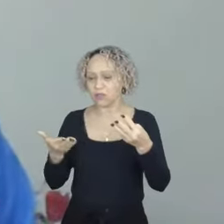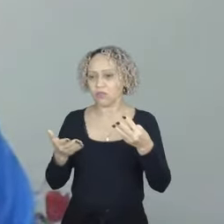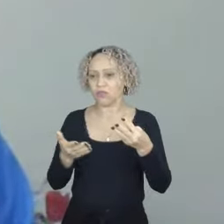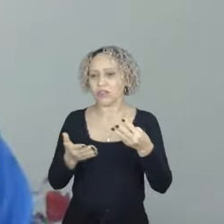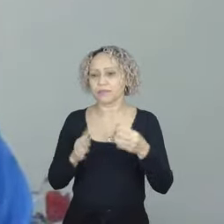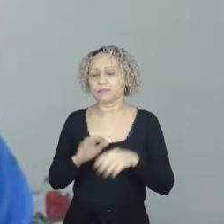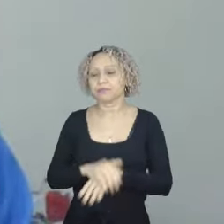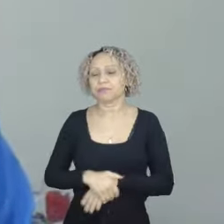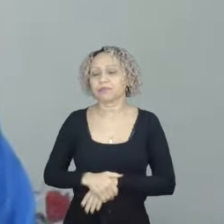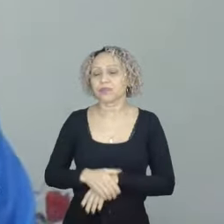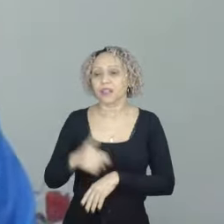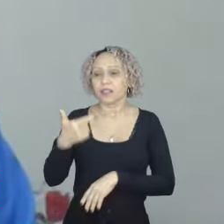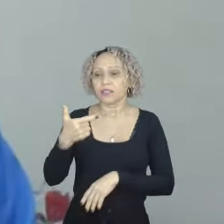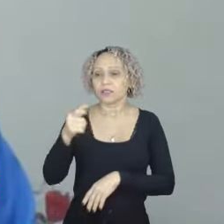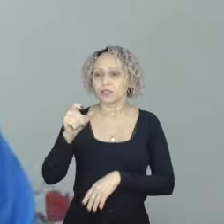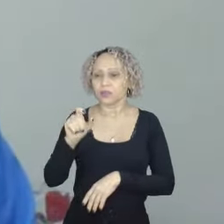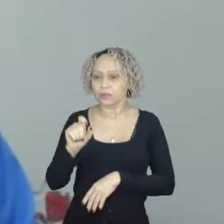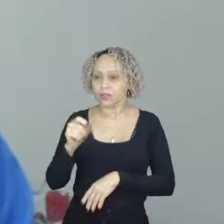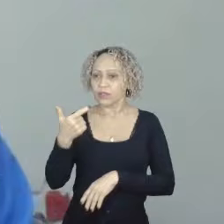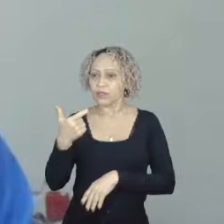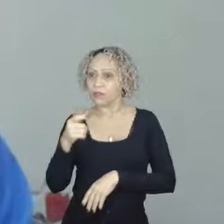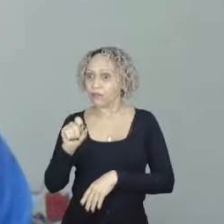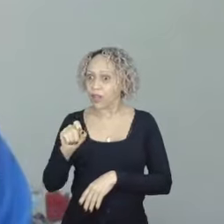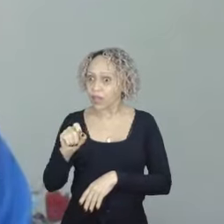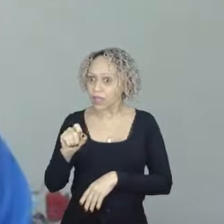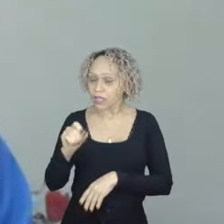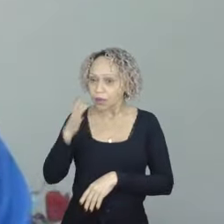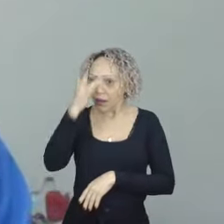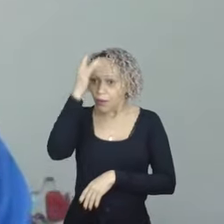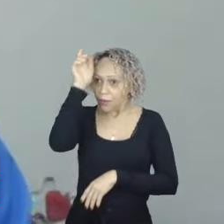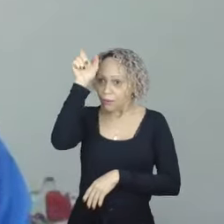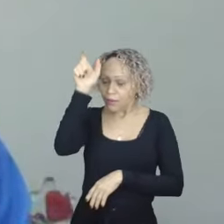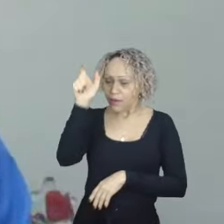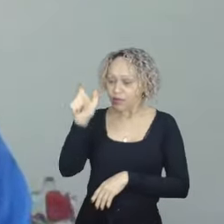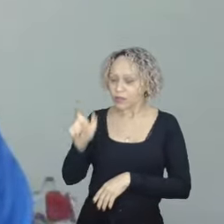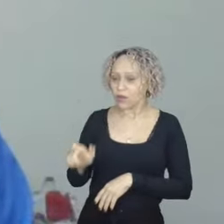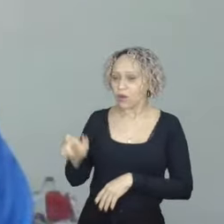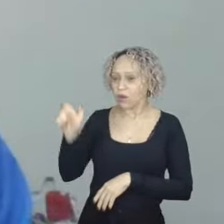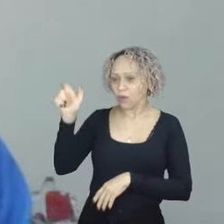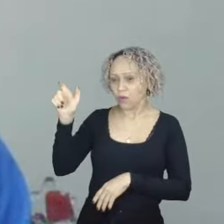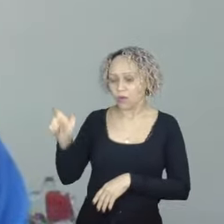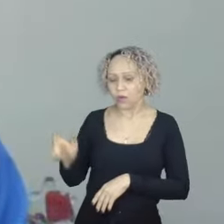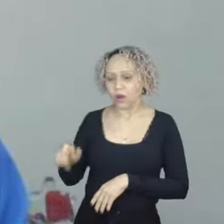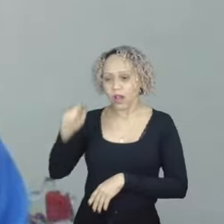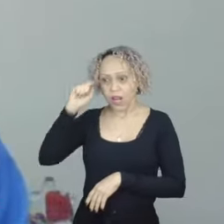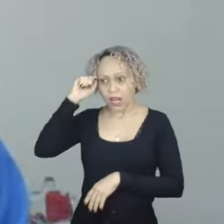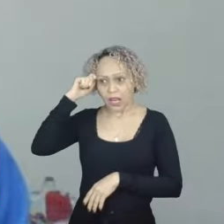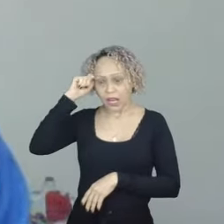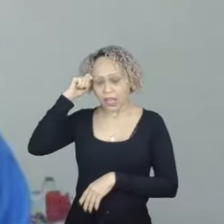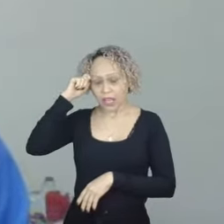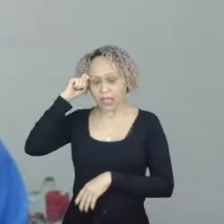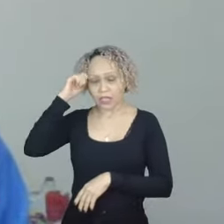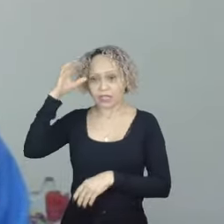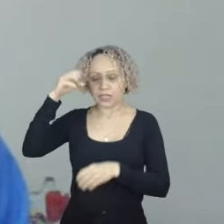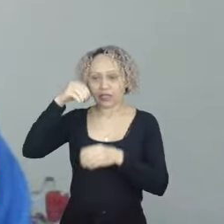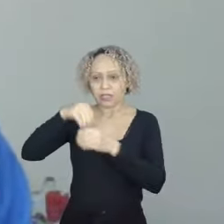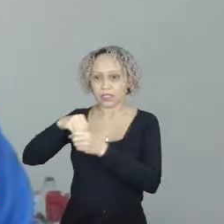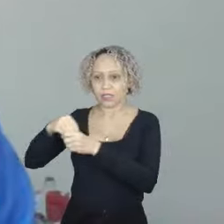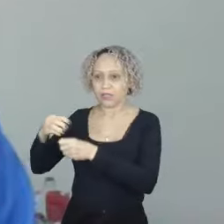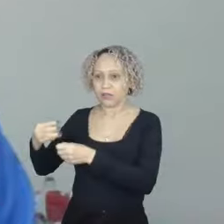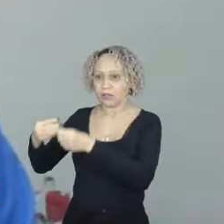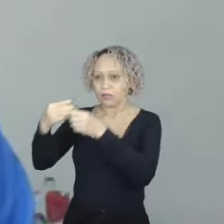muito grande de pessoas negras que assumiram postos de parlamentares municipais em todo o